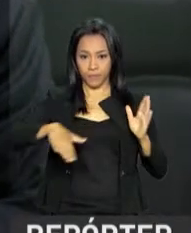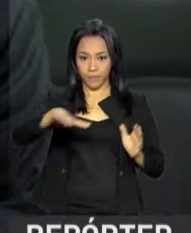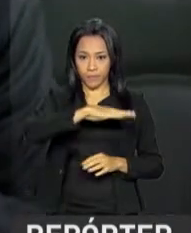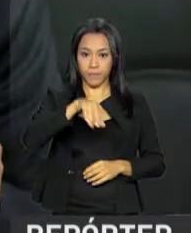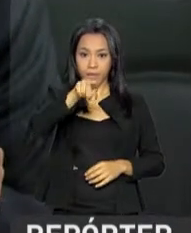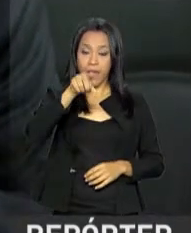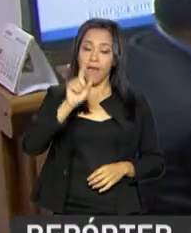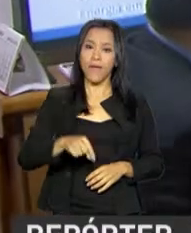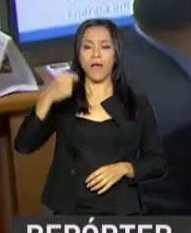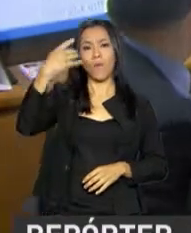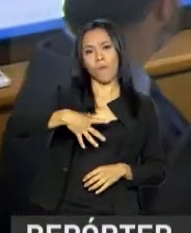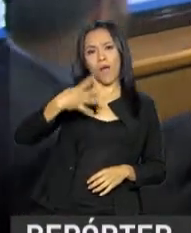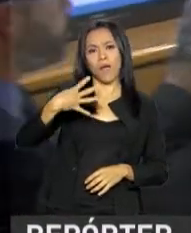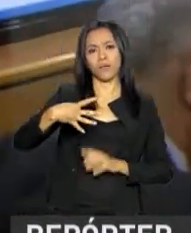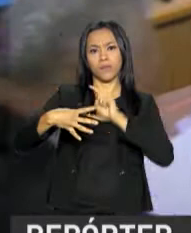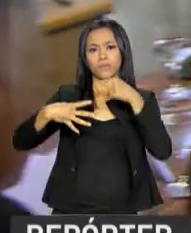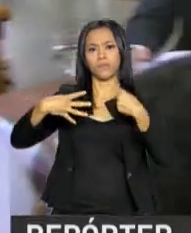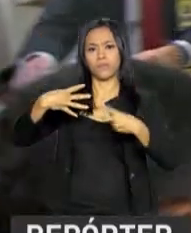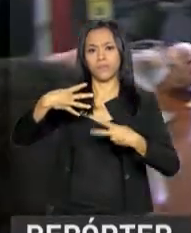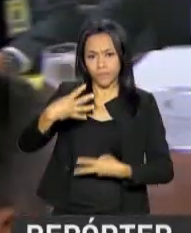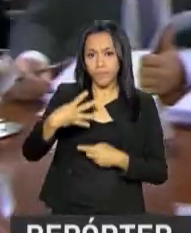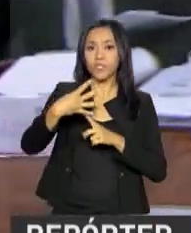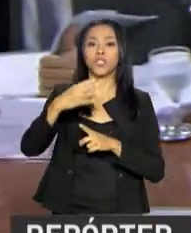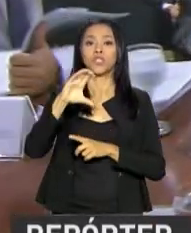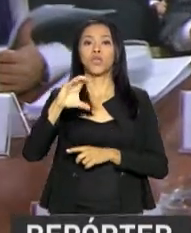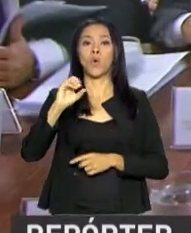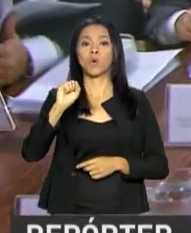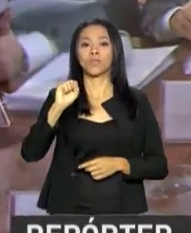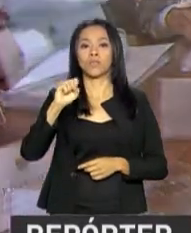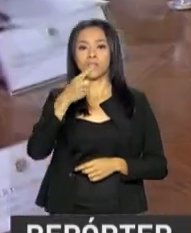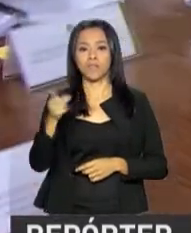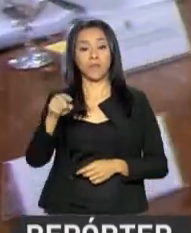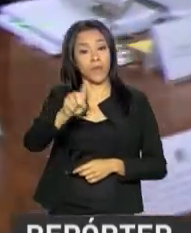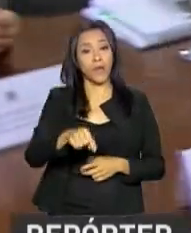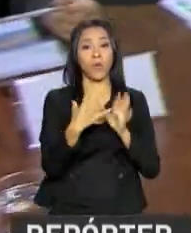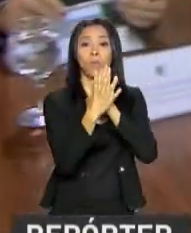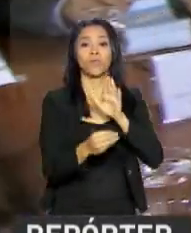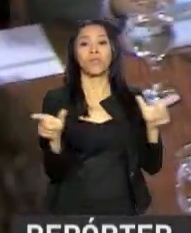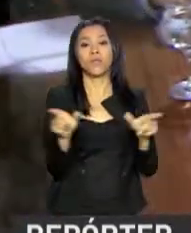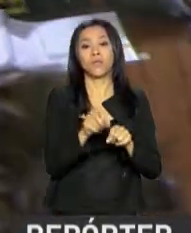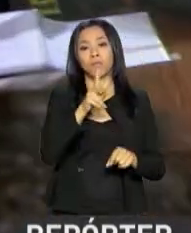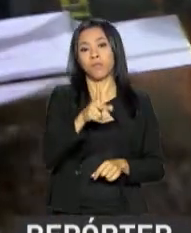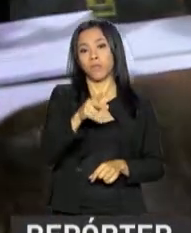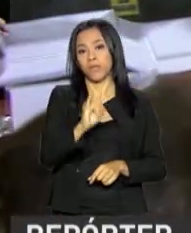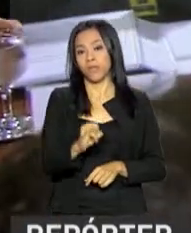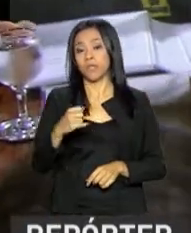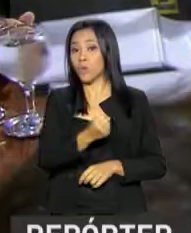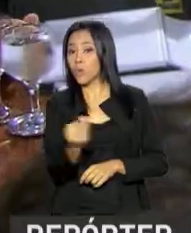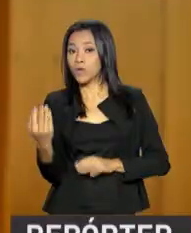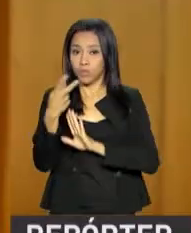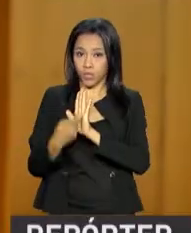rodada de concessões do programa de parcerias de investimentos o pt na área de energia são 24